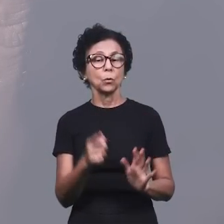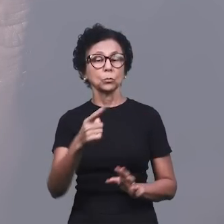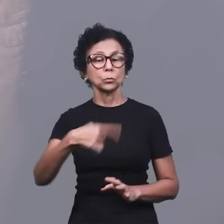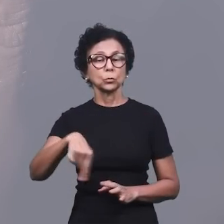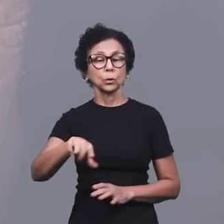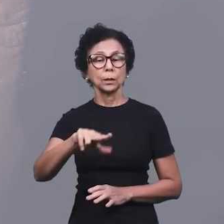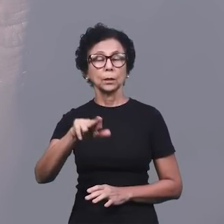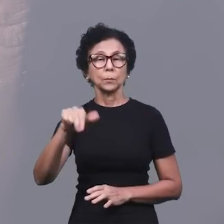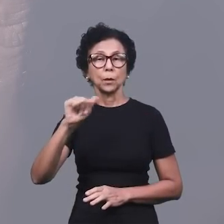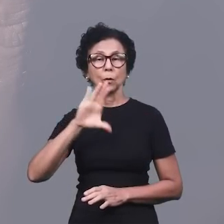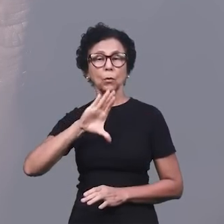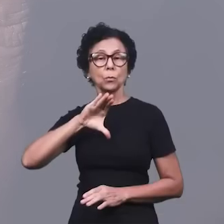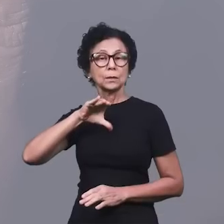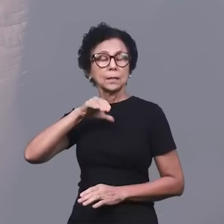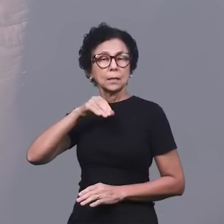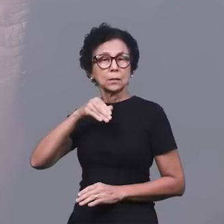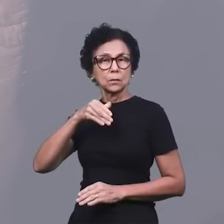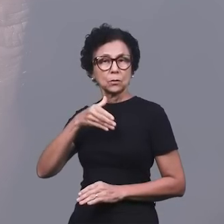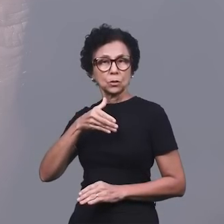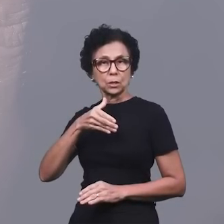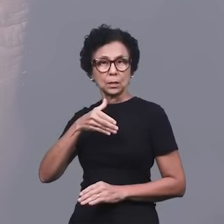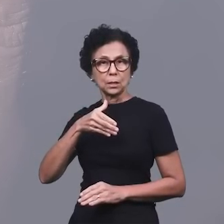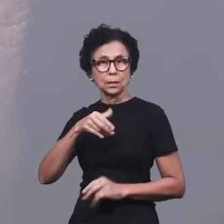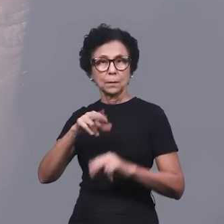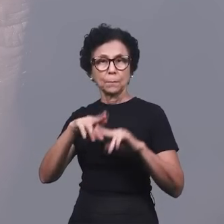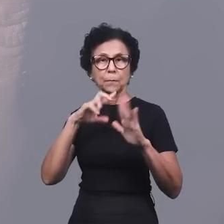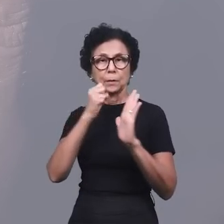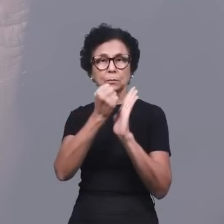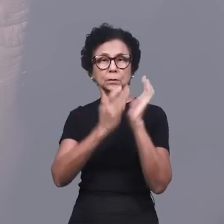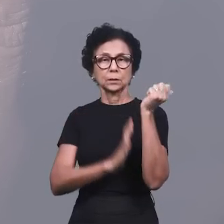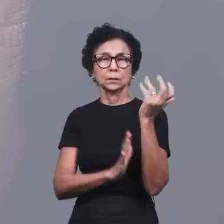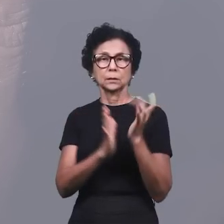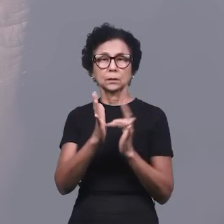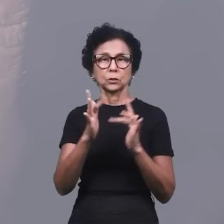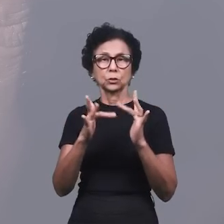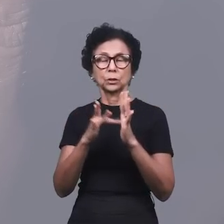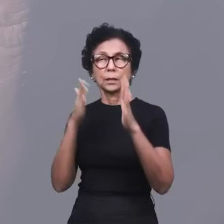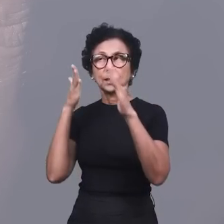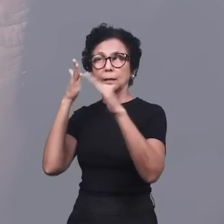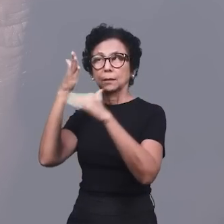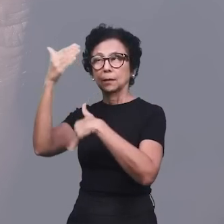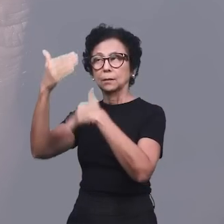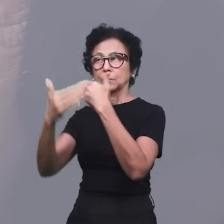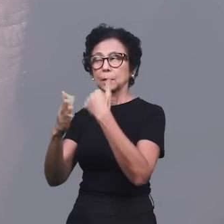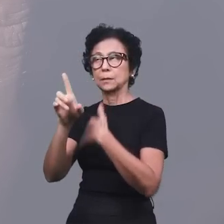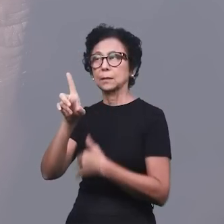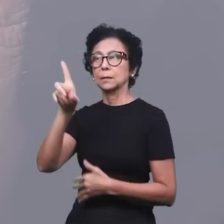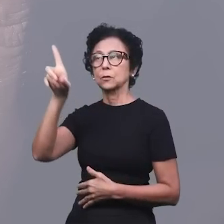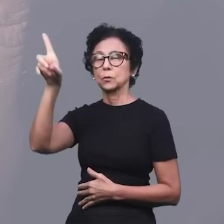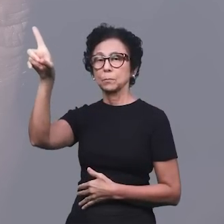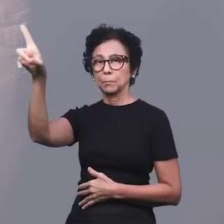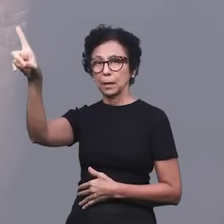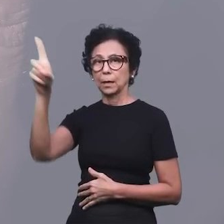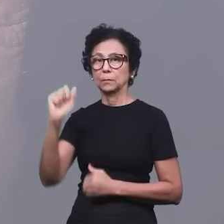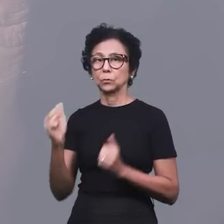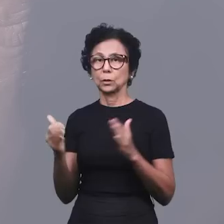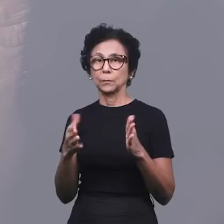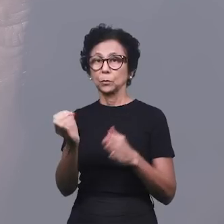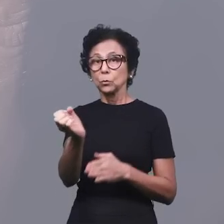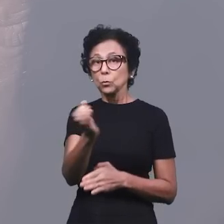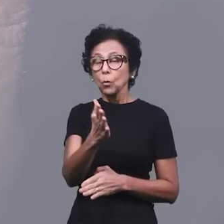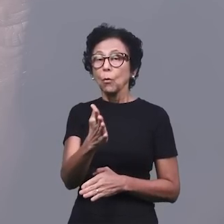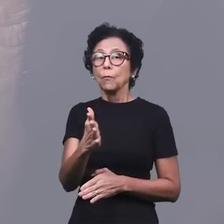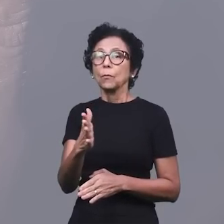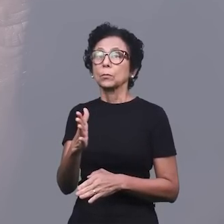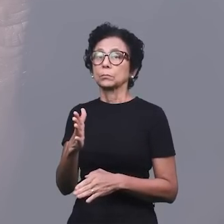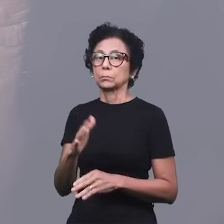entrar no santuário pelo sangue de Jesus, olha só, pelo novo e vivo caminho que ele nos consagrou,